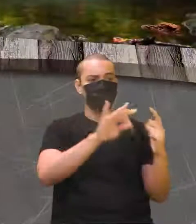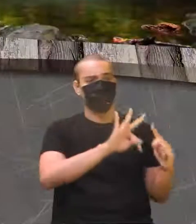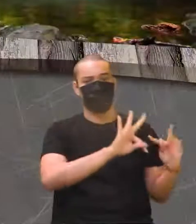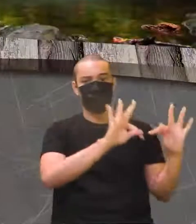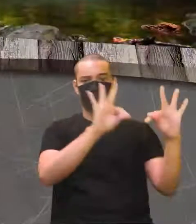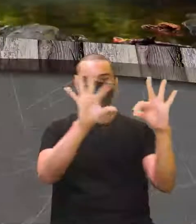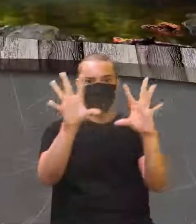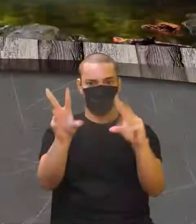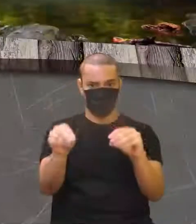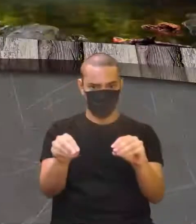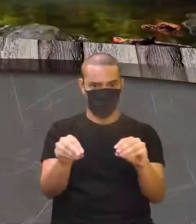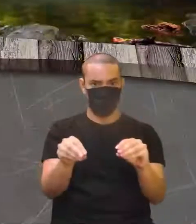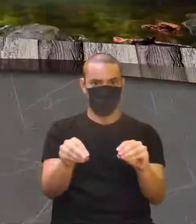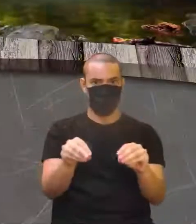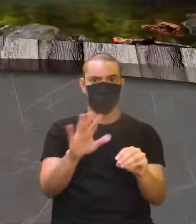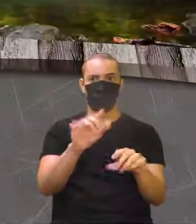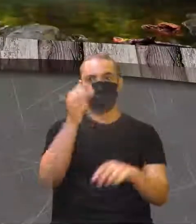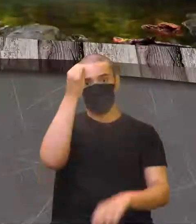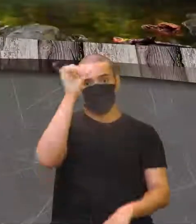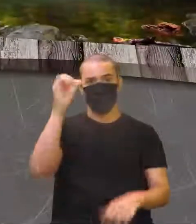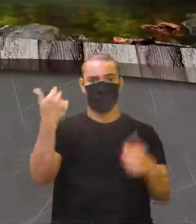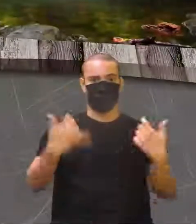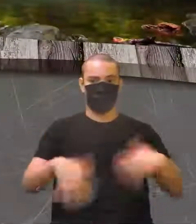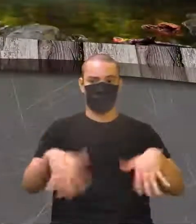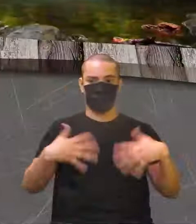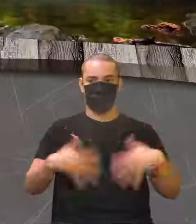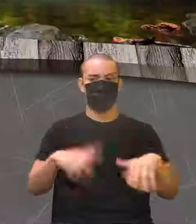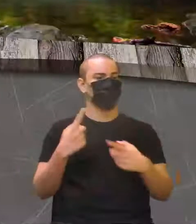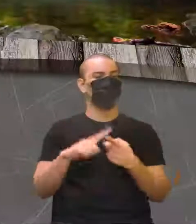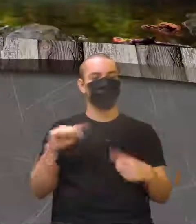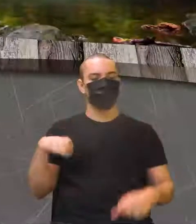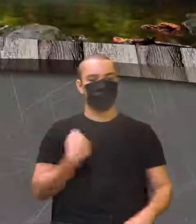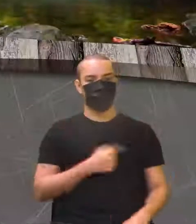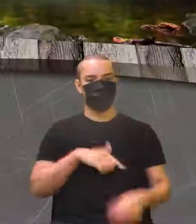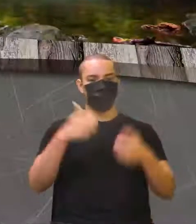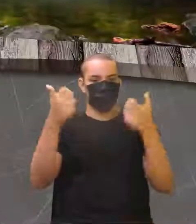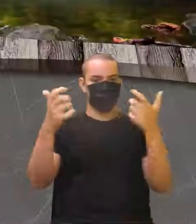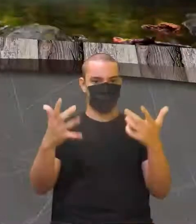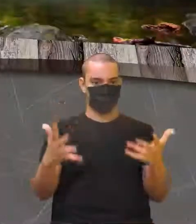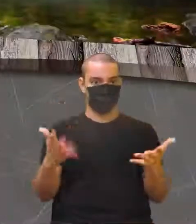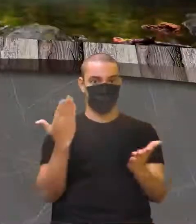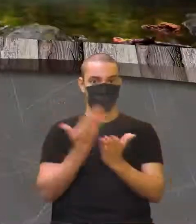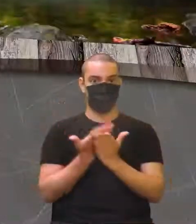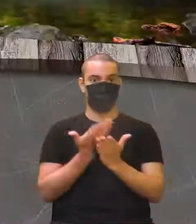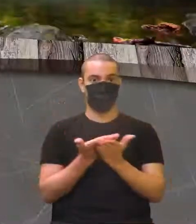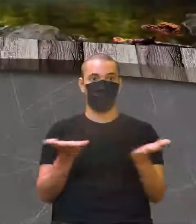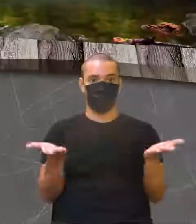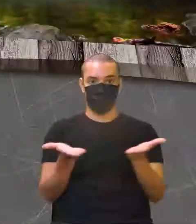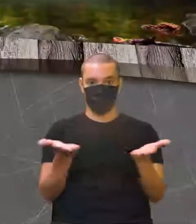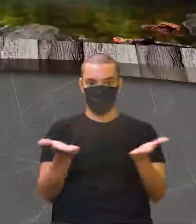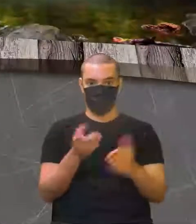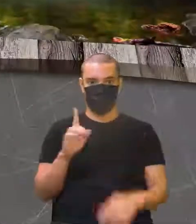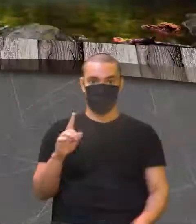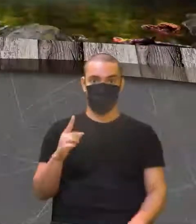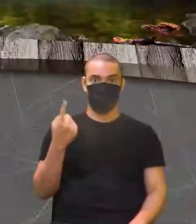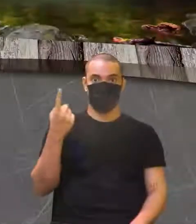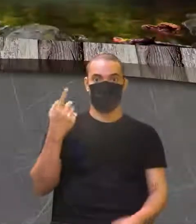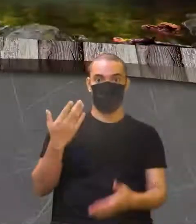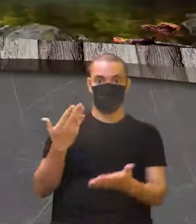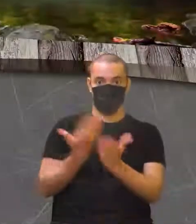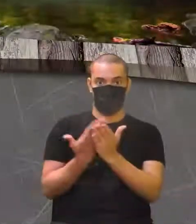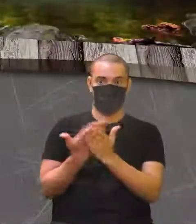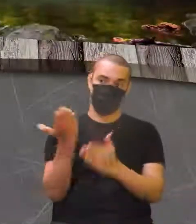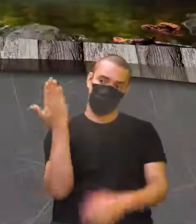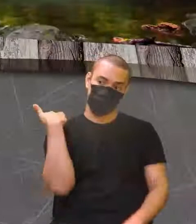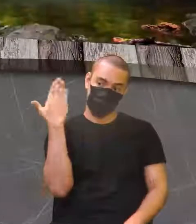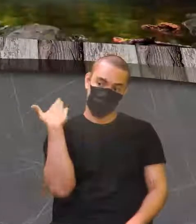pela frente. Mas não se desespere que nós estamos aqui, né, prof? Exatamente, né? E a aula de hoje, nas últimas, a gente viu a